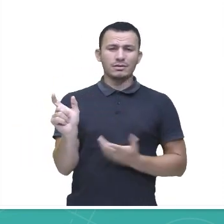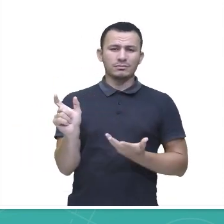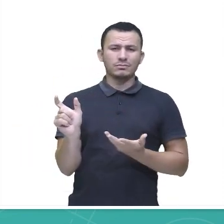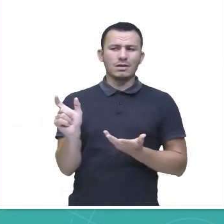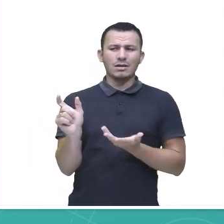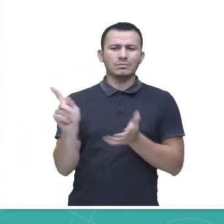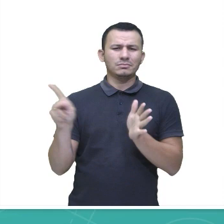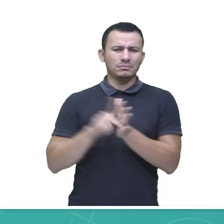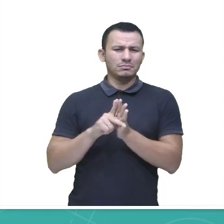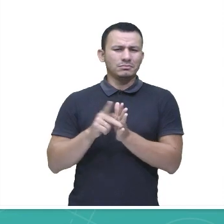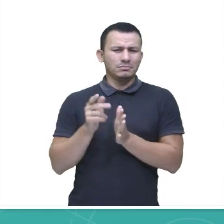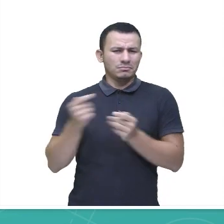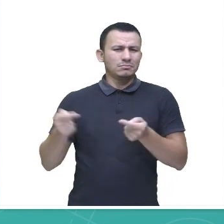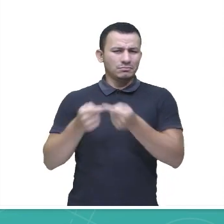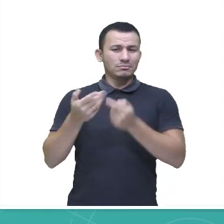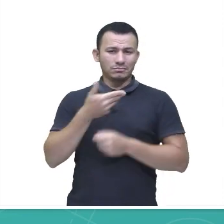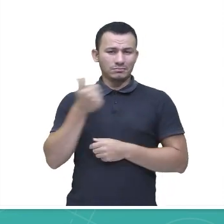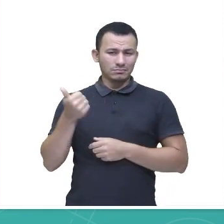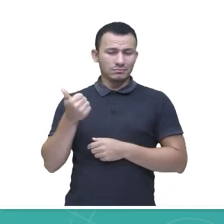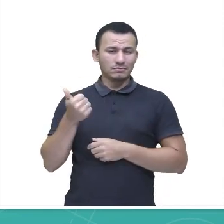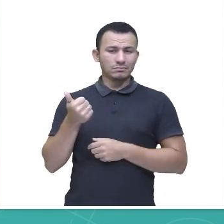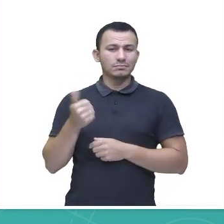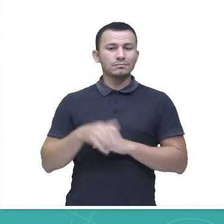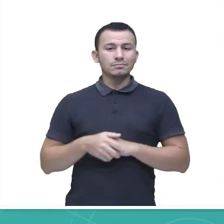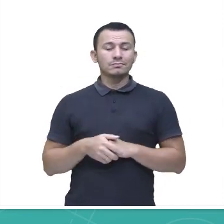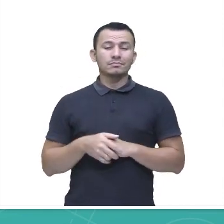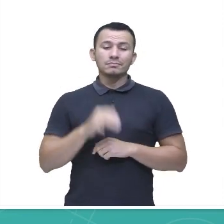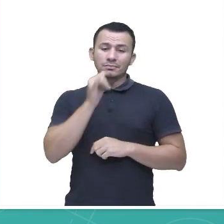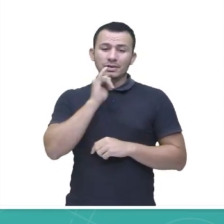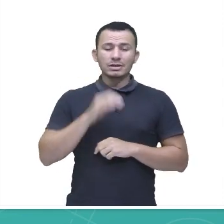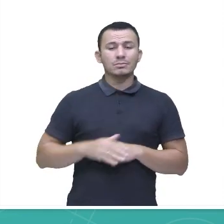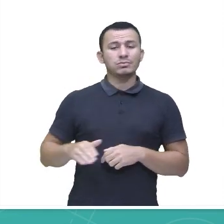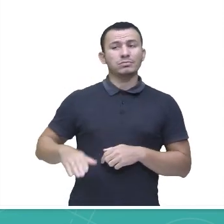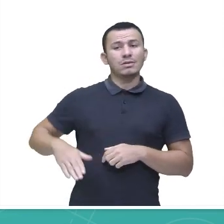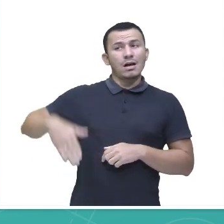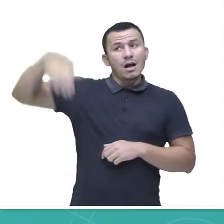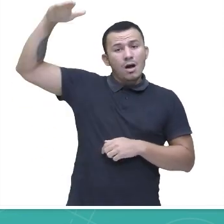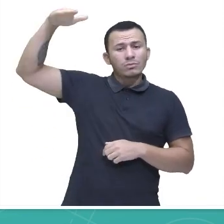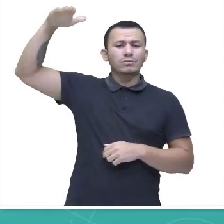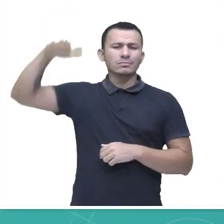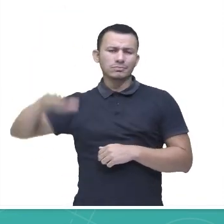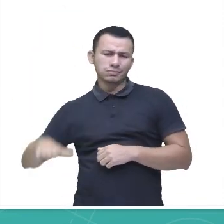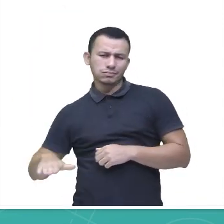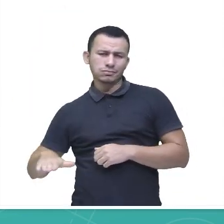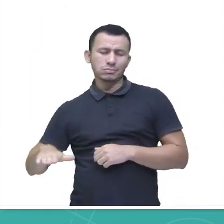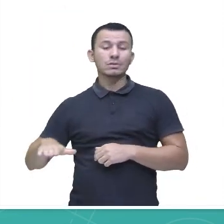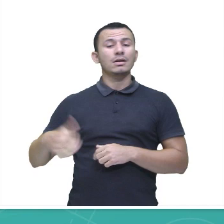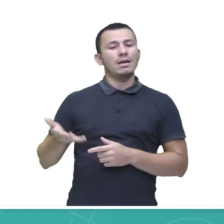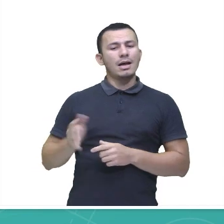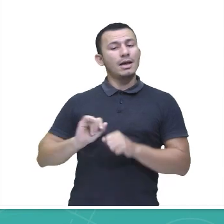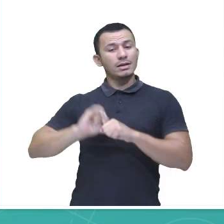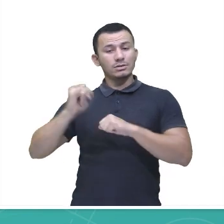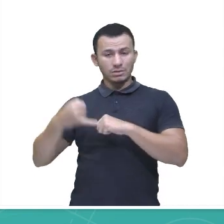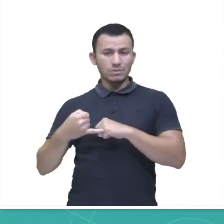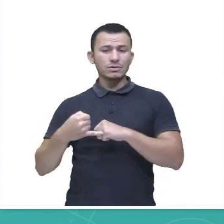própria para o substantivo. Exemplo, alto, baixo e claro são exemplos de